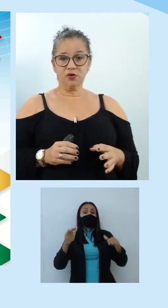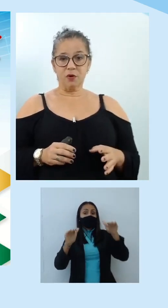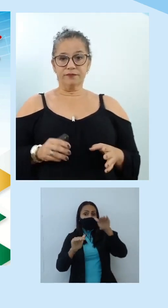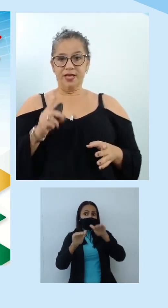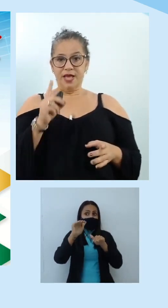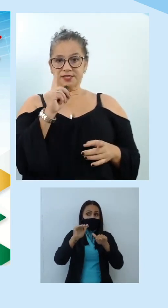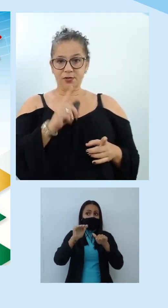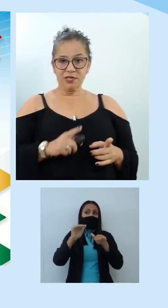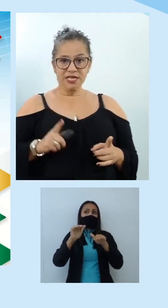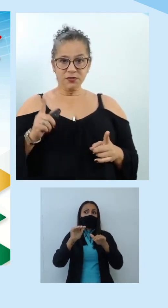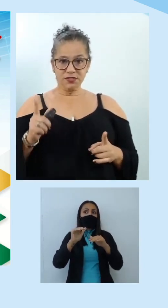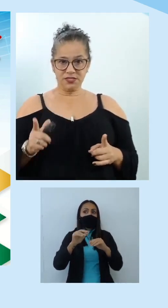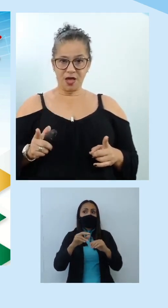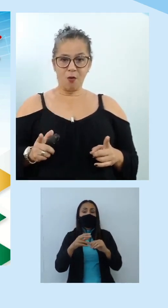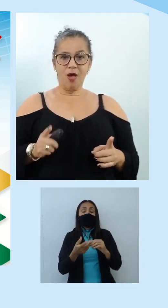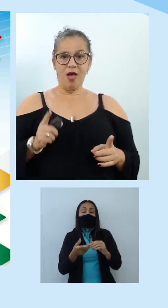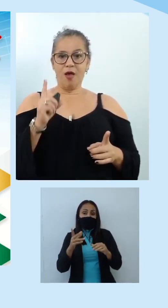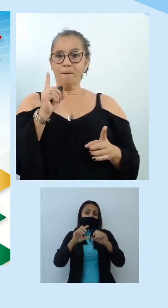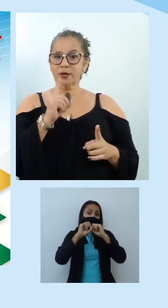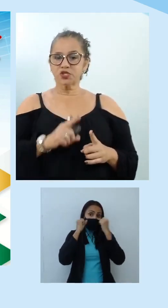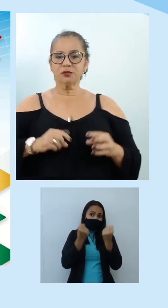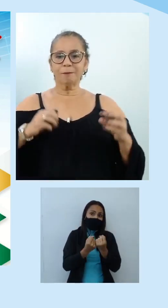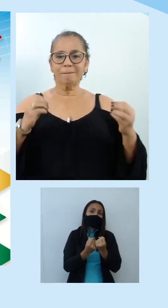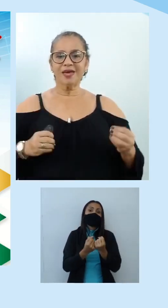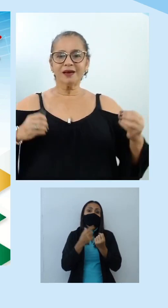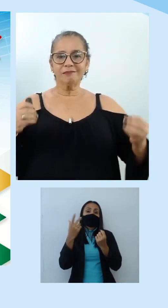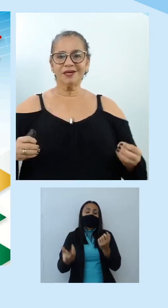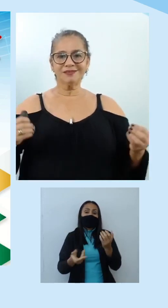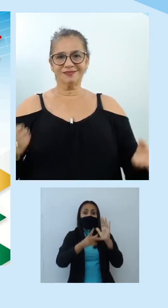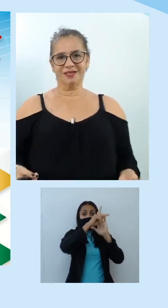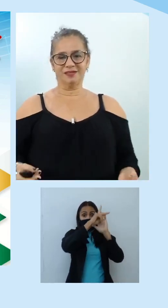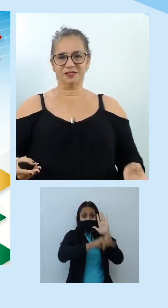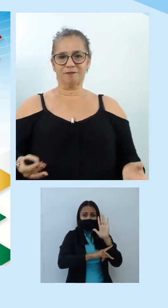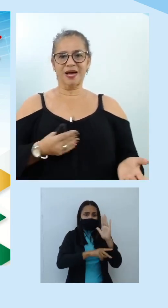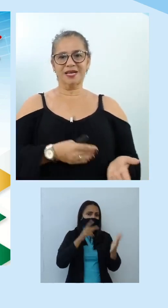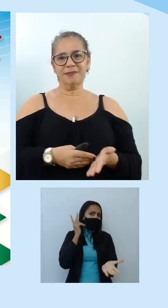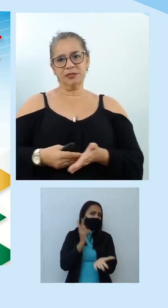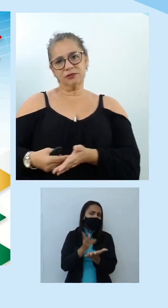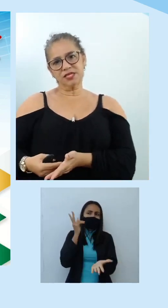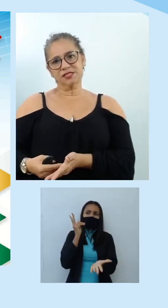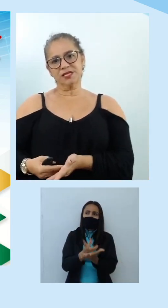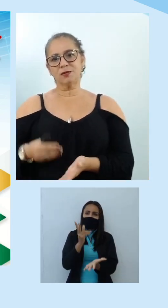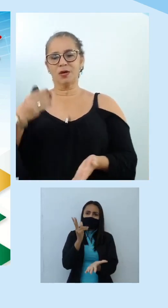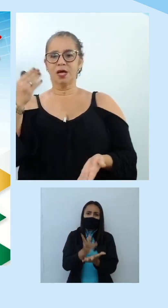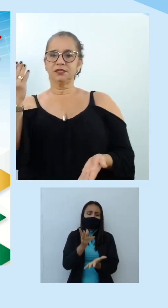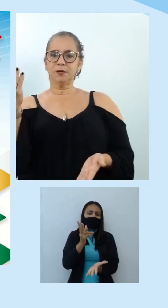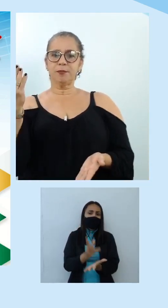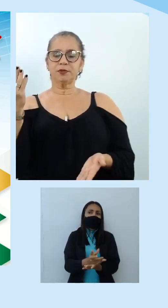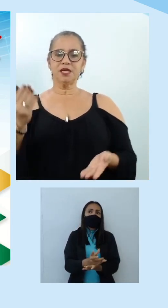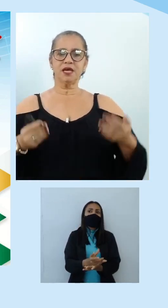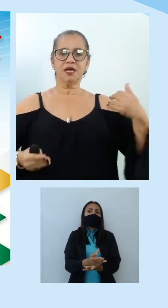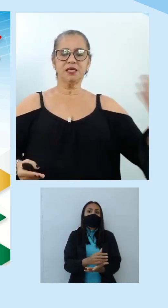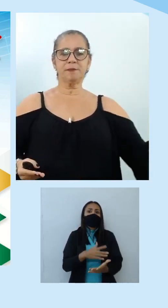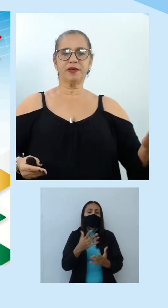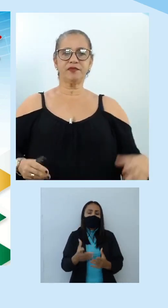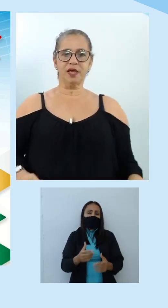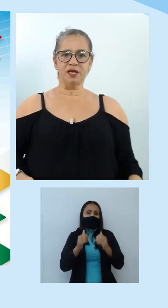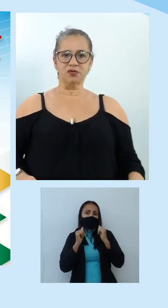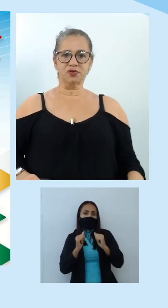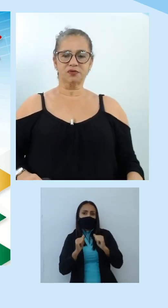vê só, a desigualdade social é um projeto permanente para a manutenção de poder